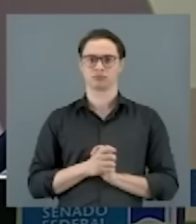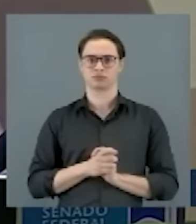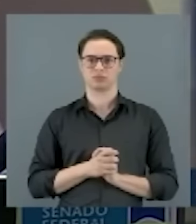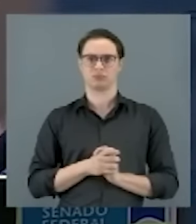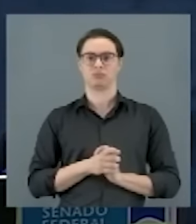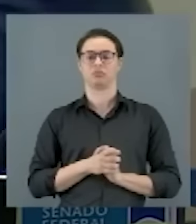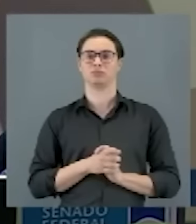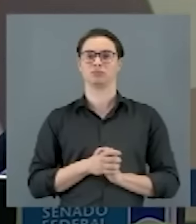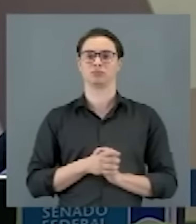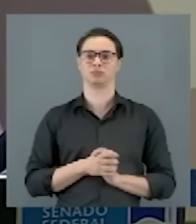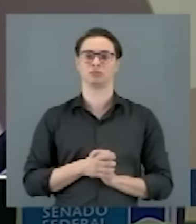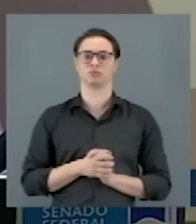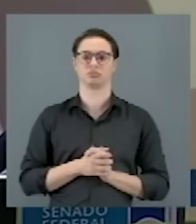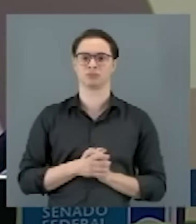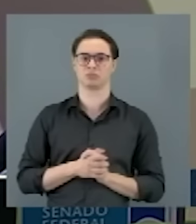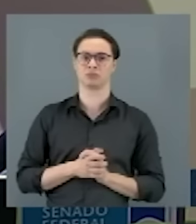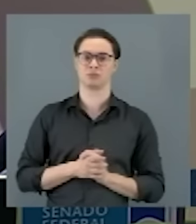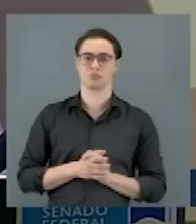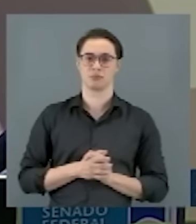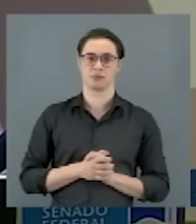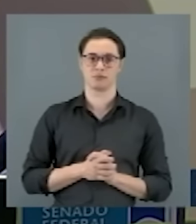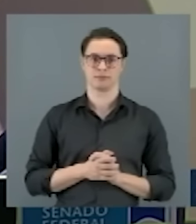que